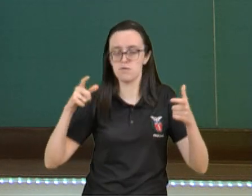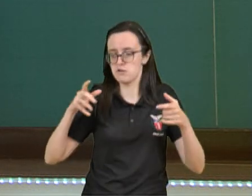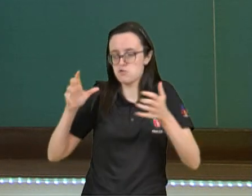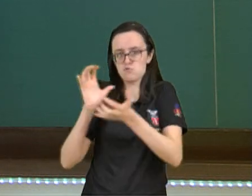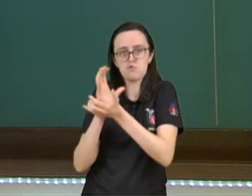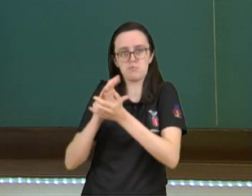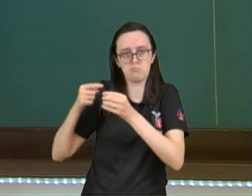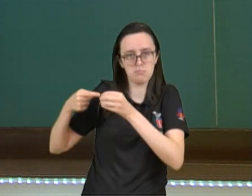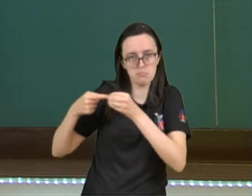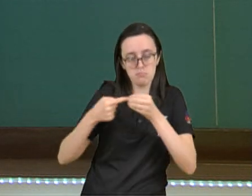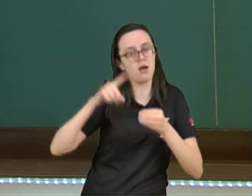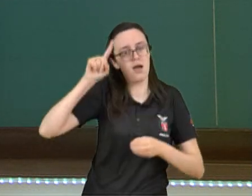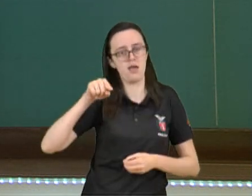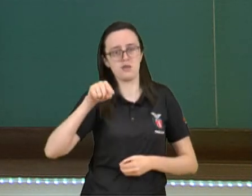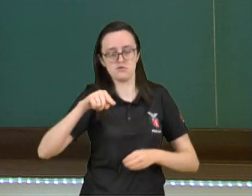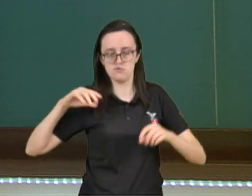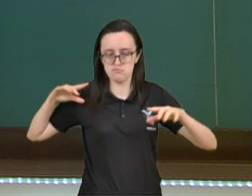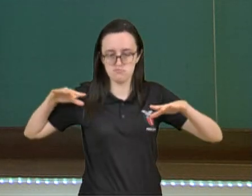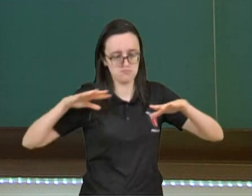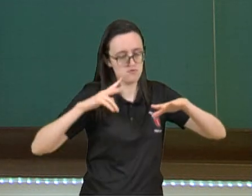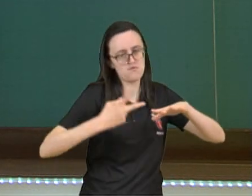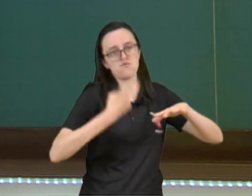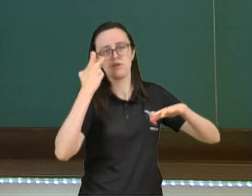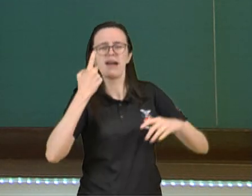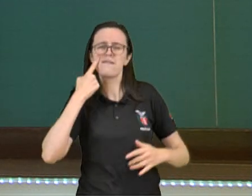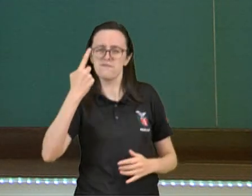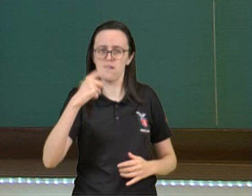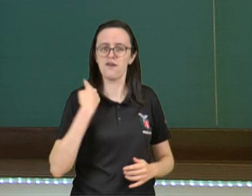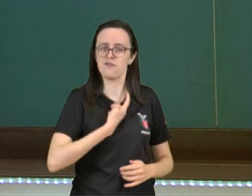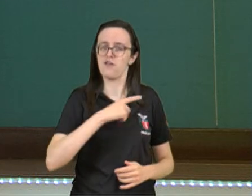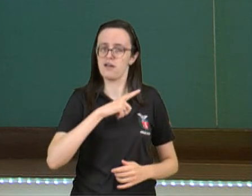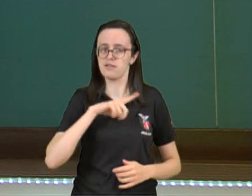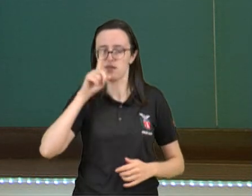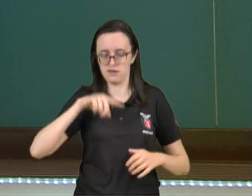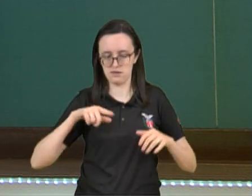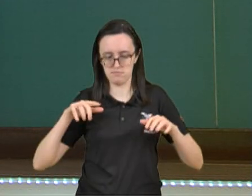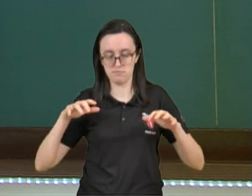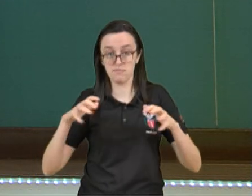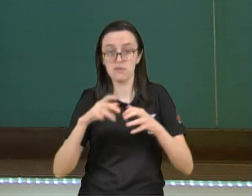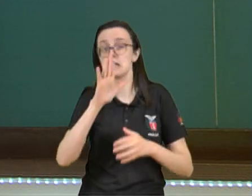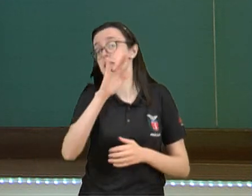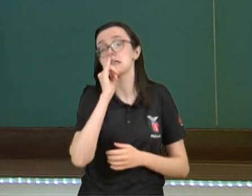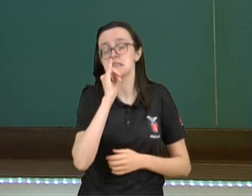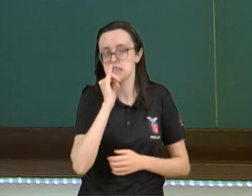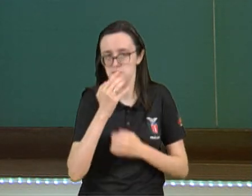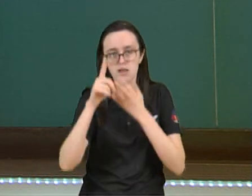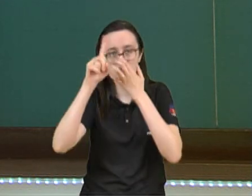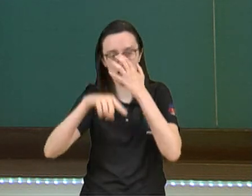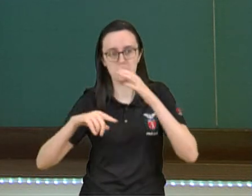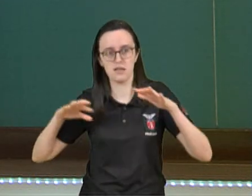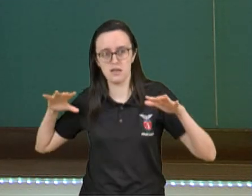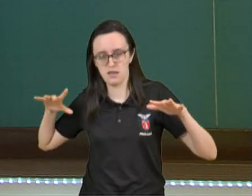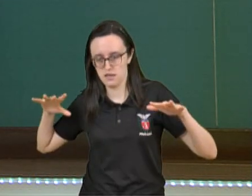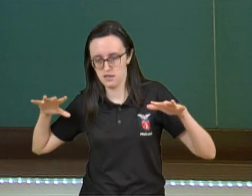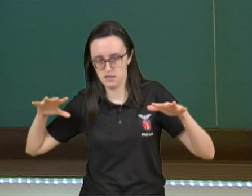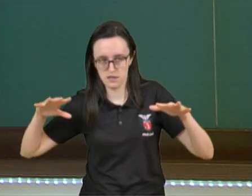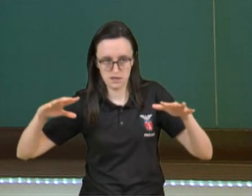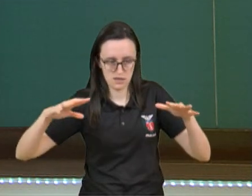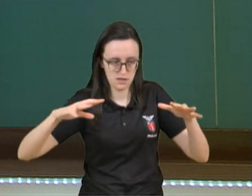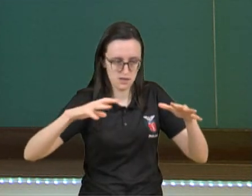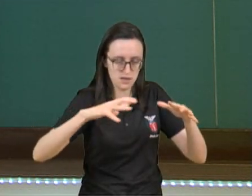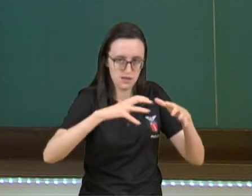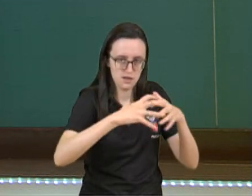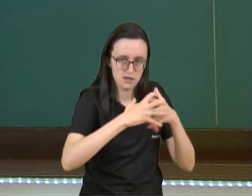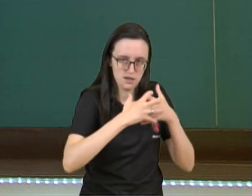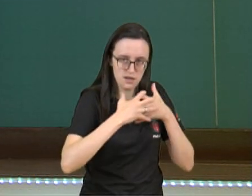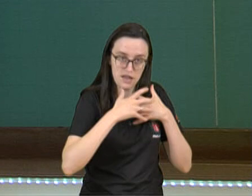protozoários são heterótrofos. Veja que aqui a gente tem um organismo que vai, por exemplo, abraçar, vai pegar